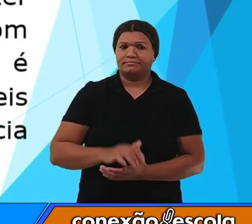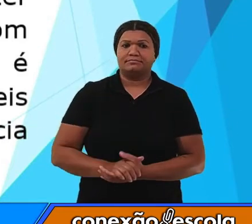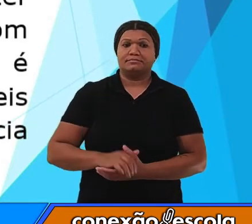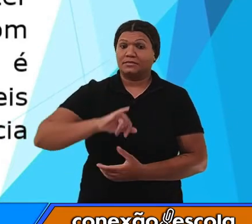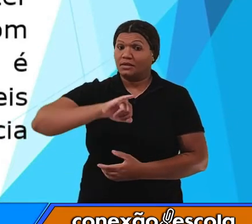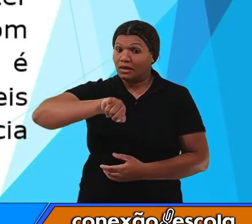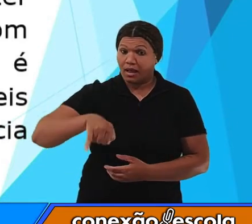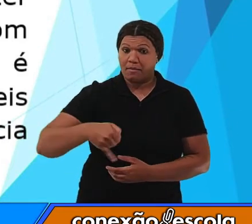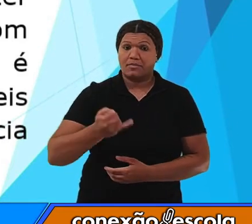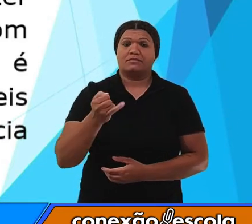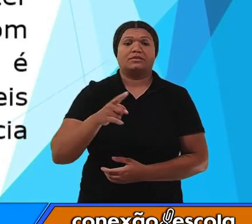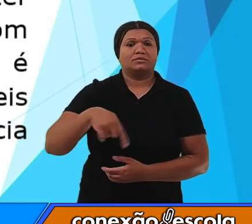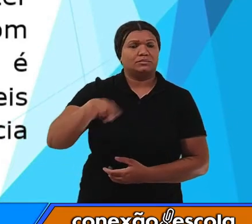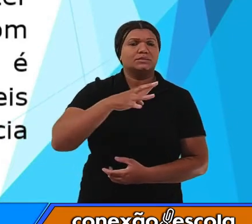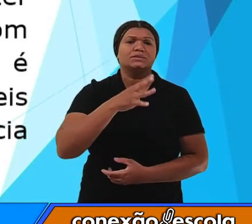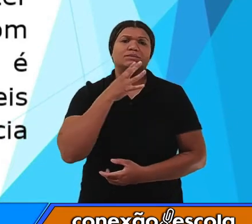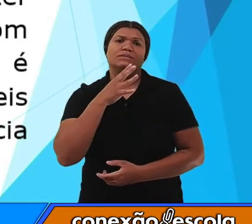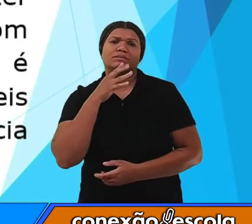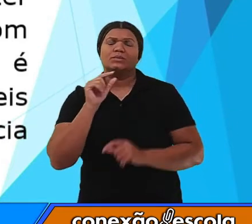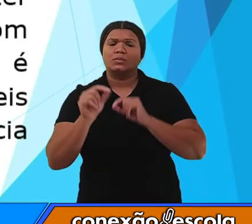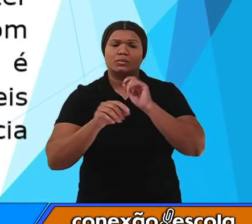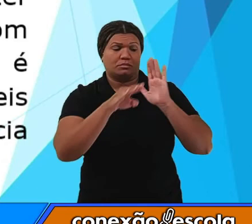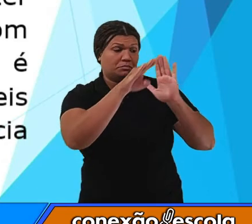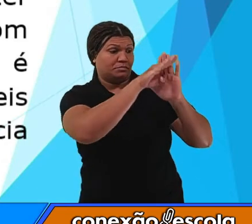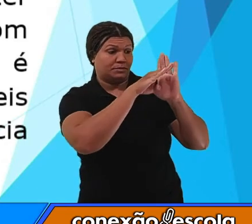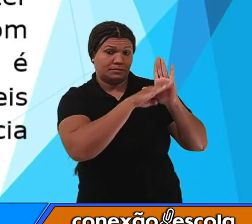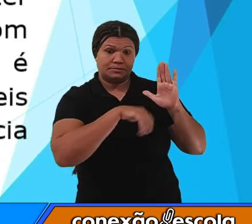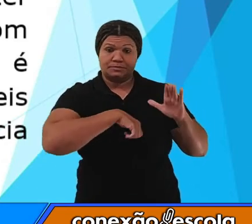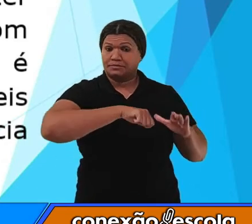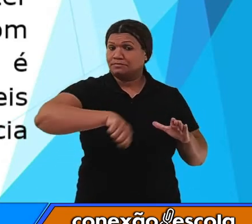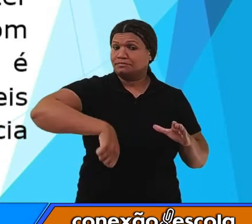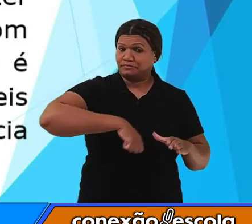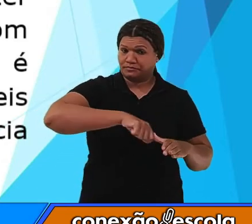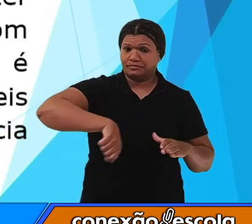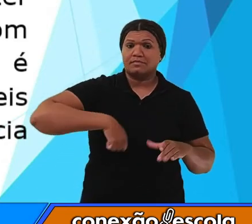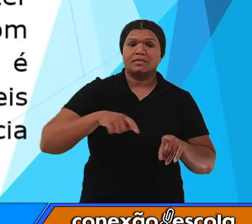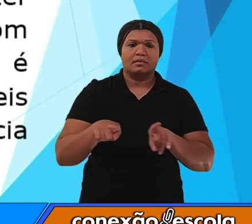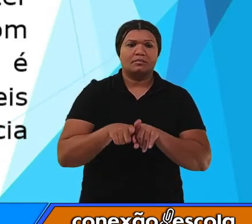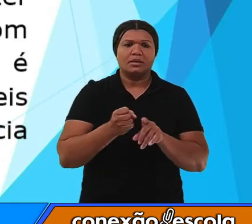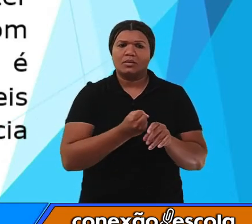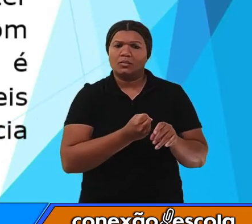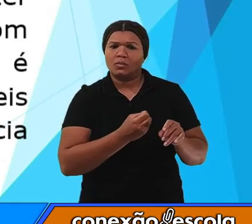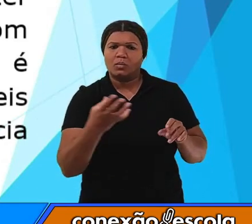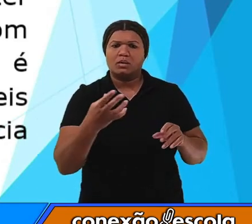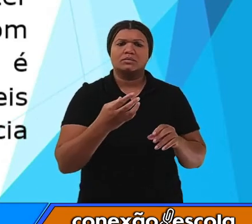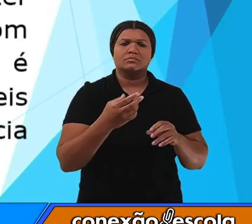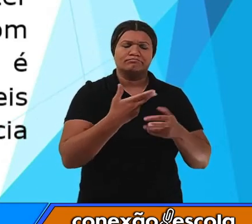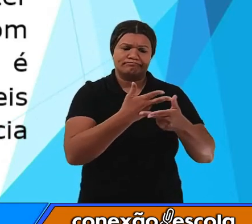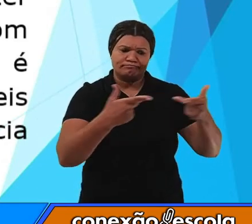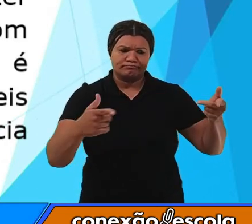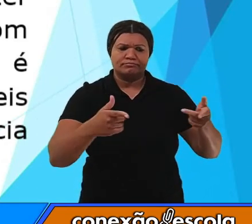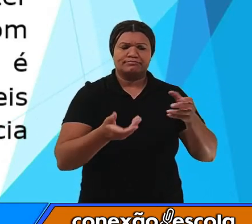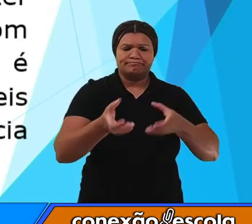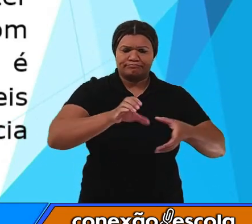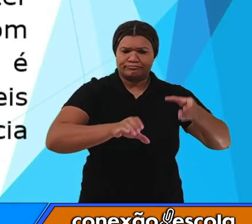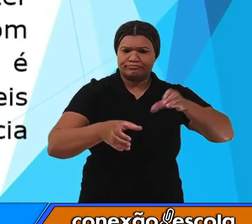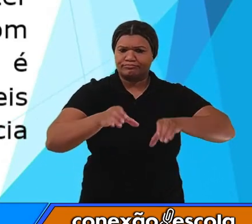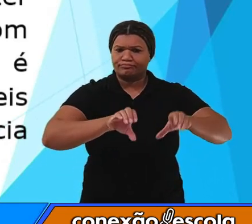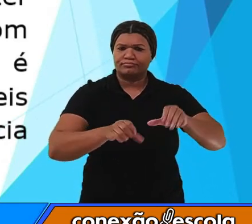Aproveite para conhecer a receita e a quantidade de ingredientes usados.